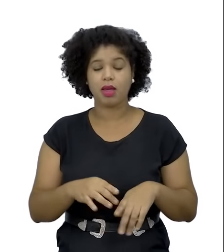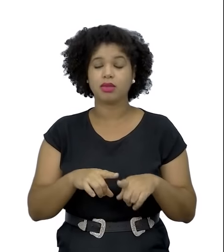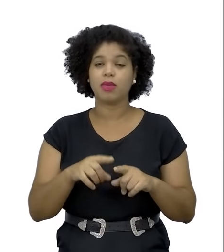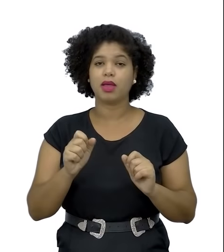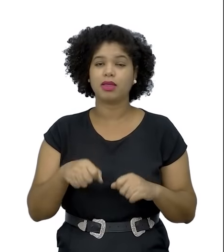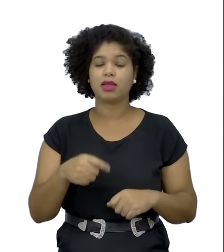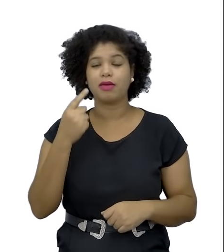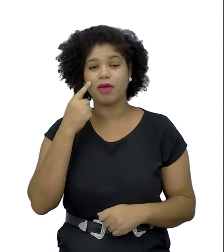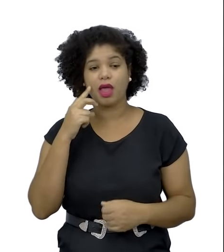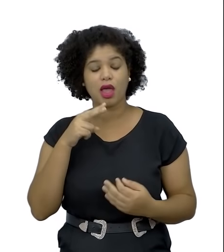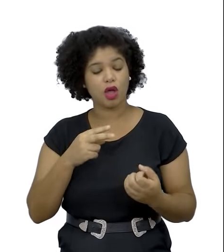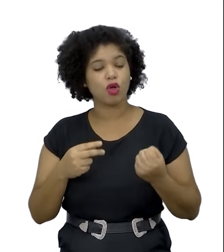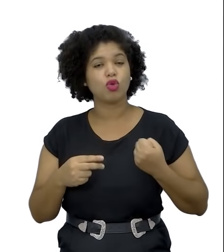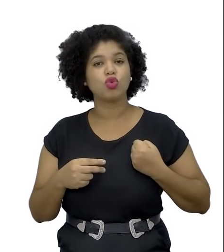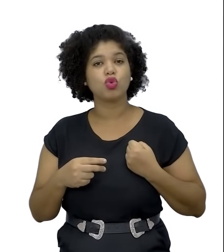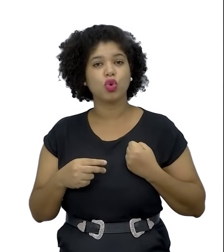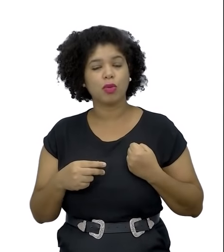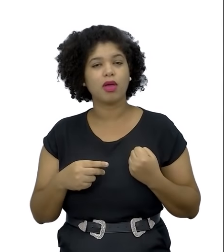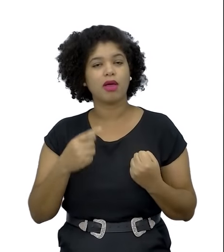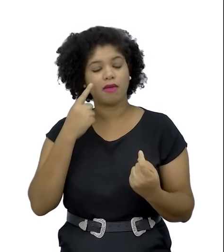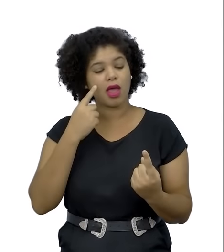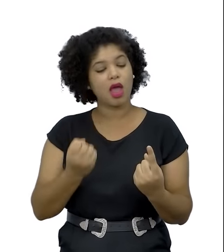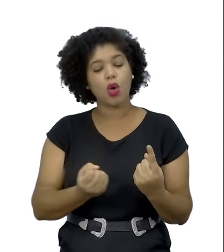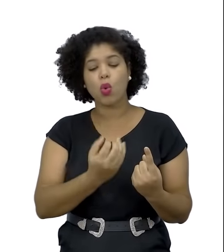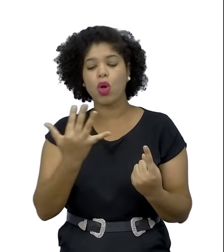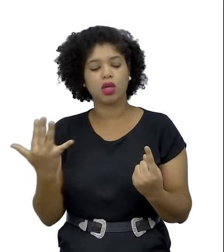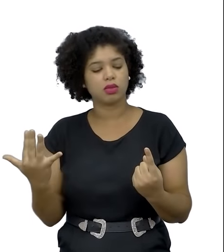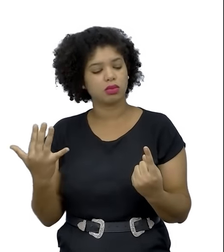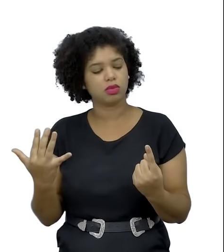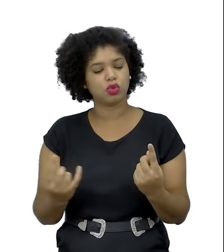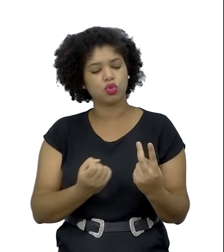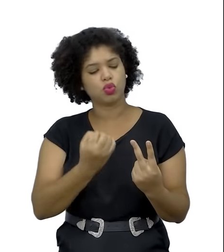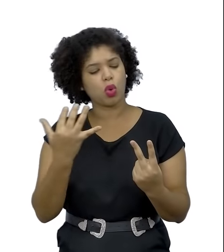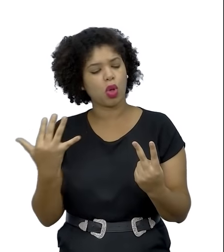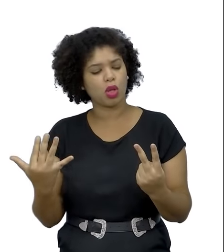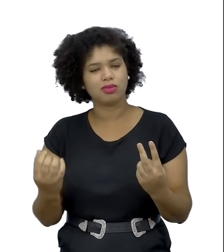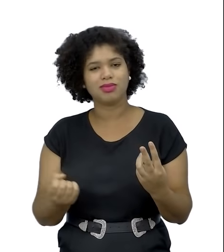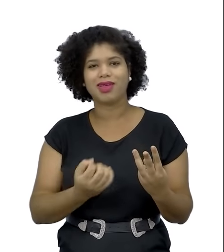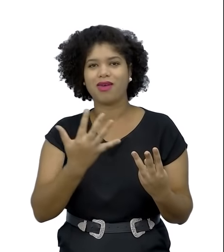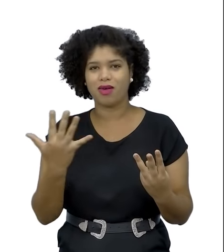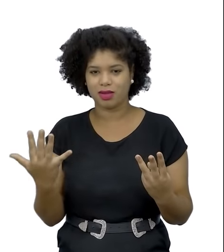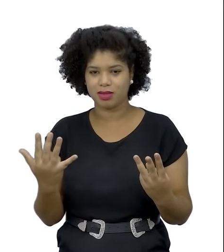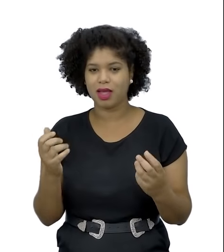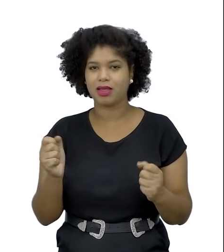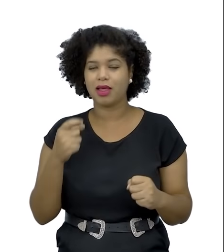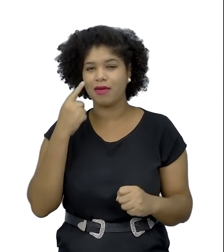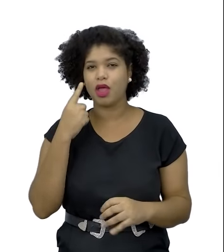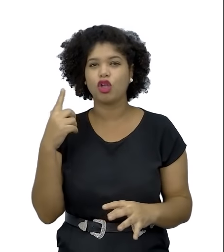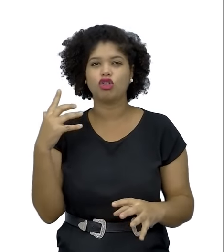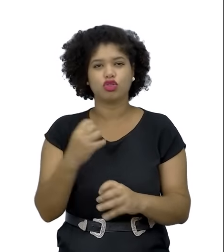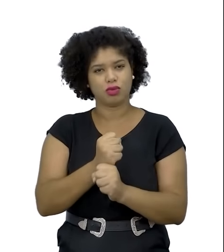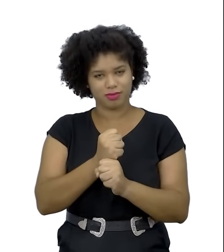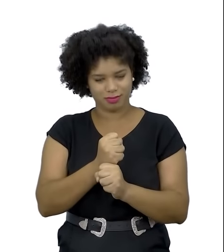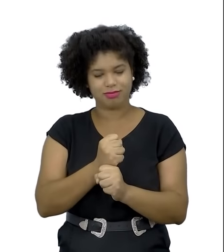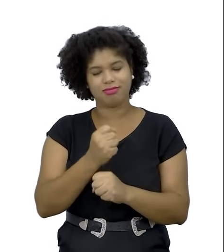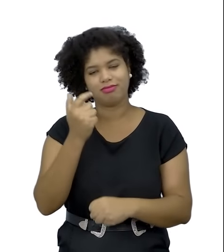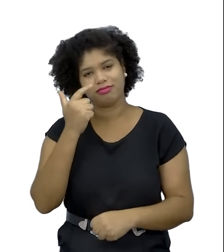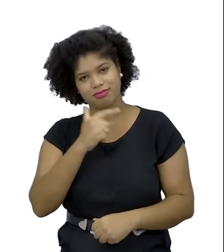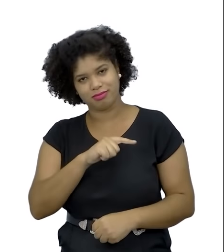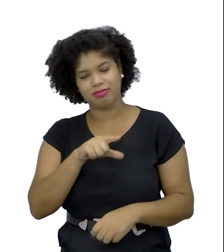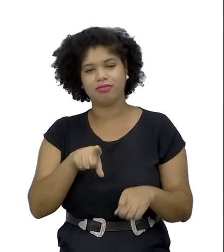números apresentados, elas podem quantificar, ou seja, apresentar a sua totalidade, ou mesmo a